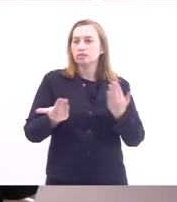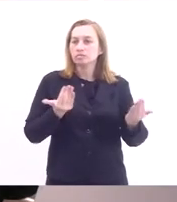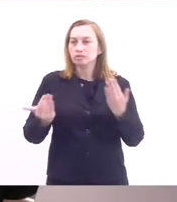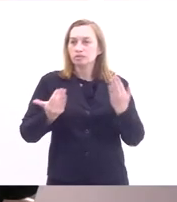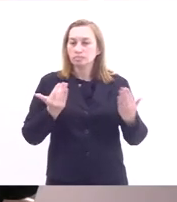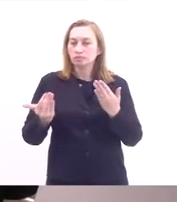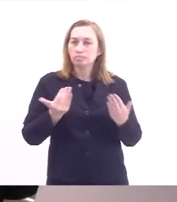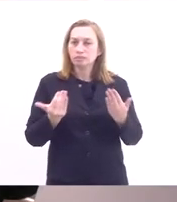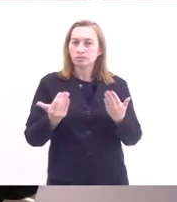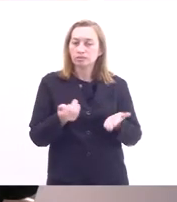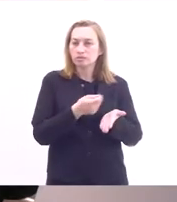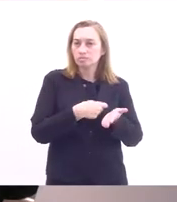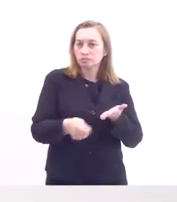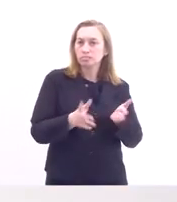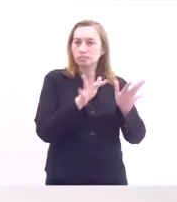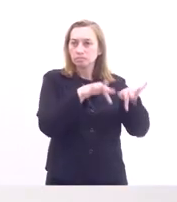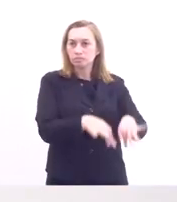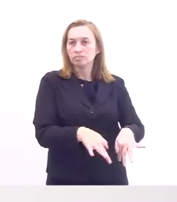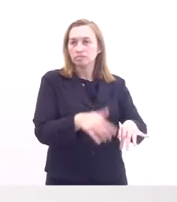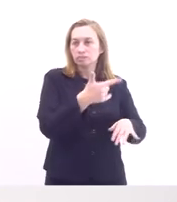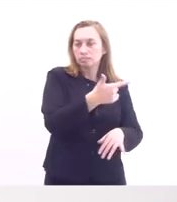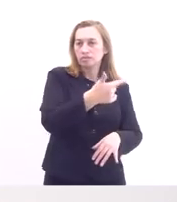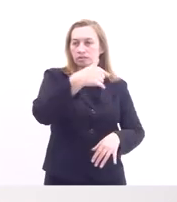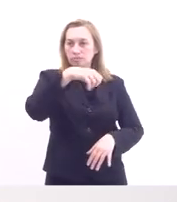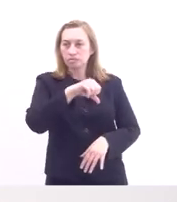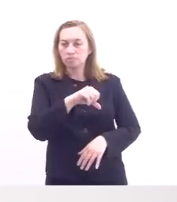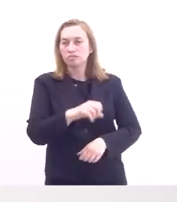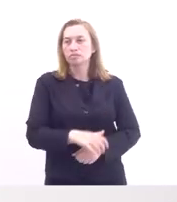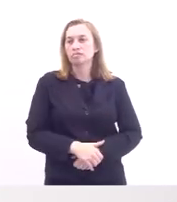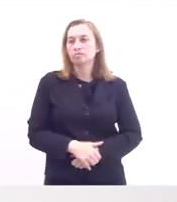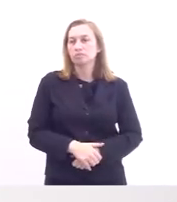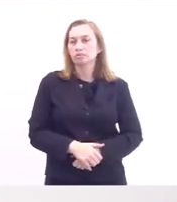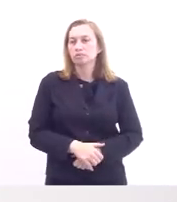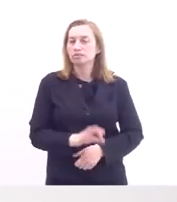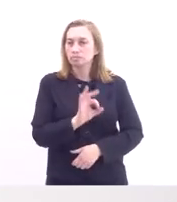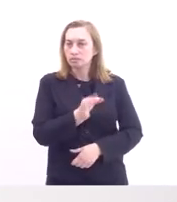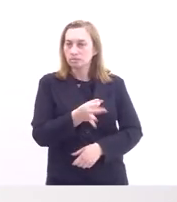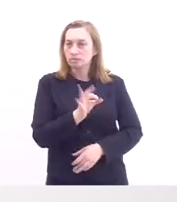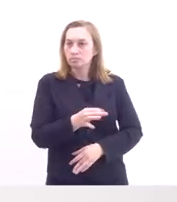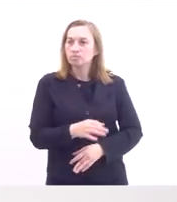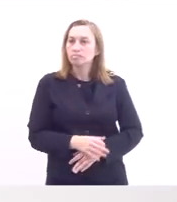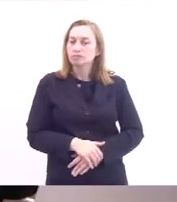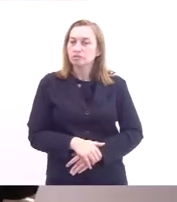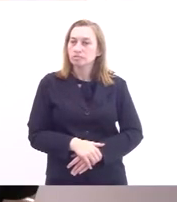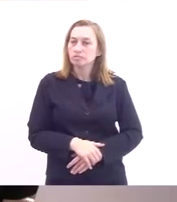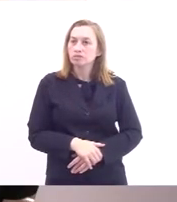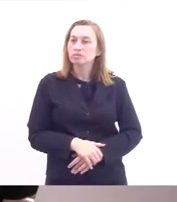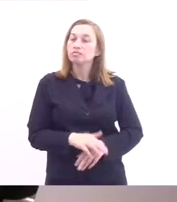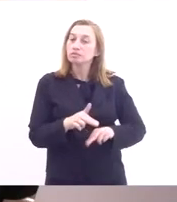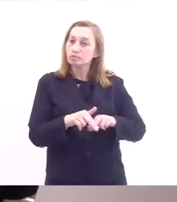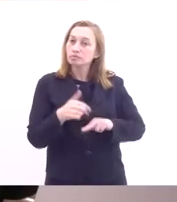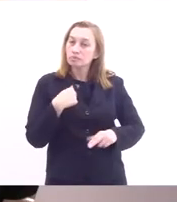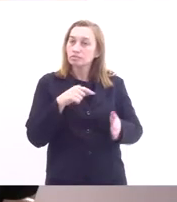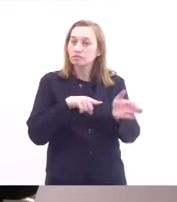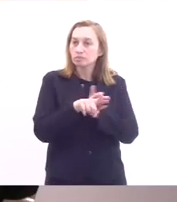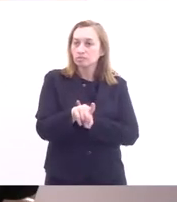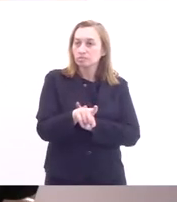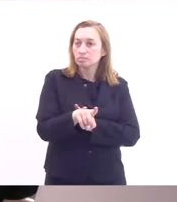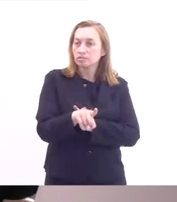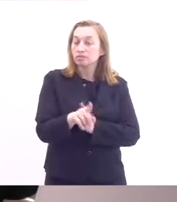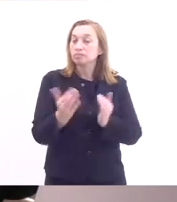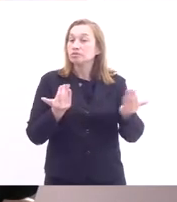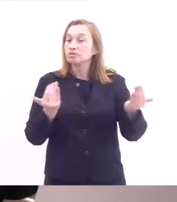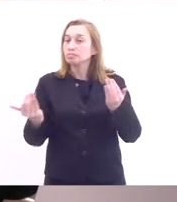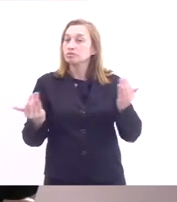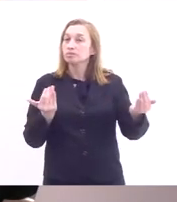no final, o que está inscrito no final de 2019. Isso, final de 2019, exatamente. Sim, mas exatamente. Por isso que eu estou perguntando se você não está